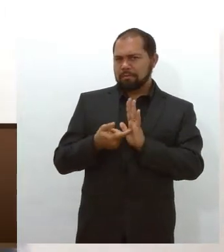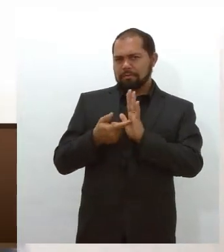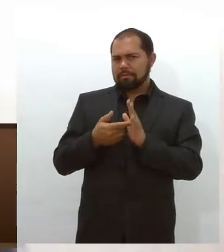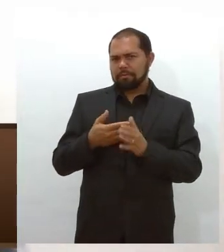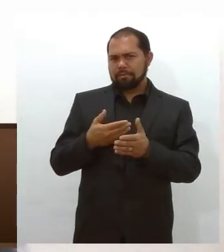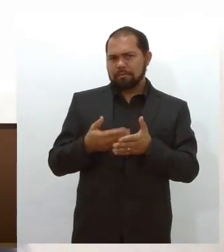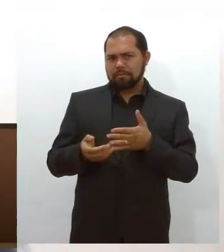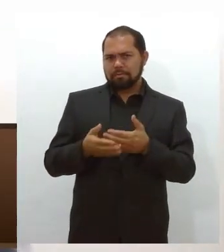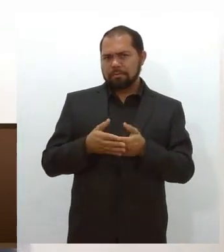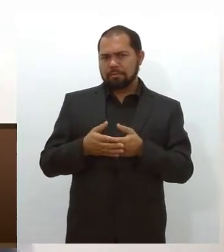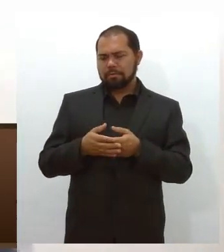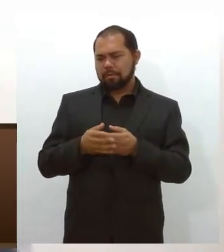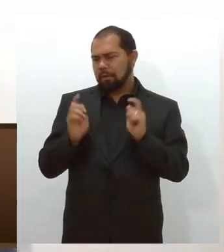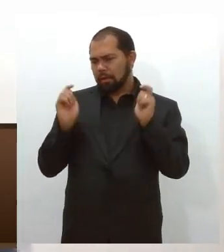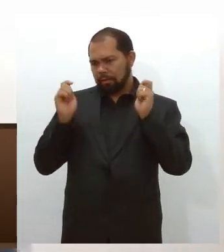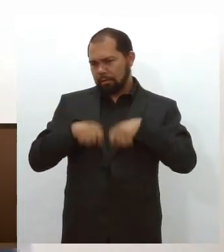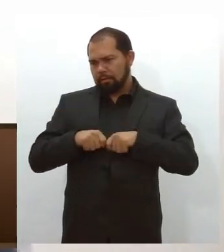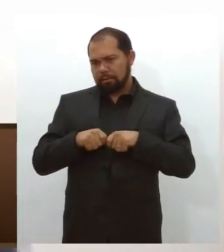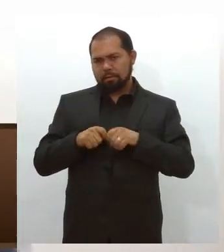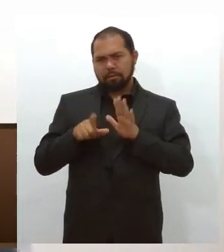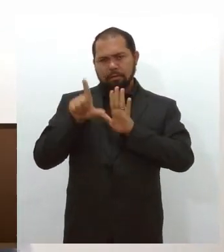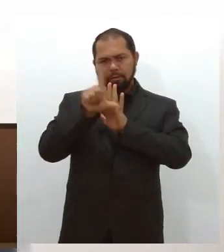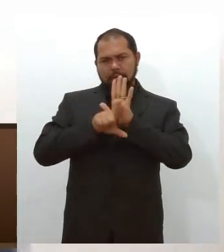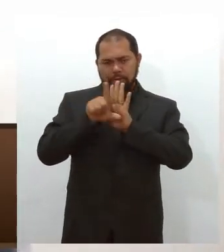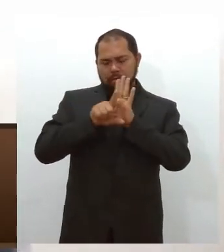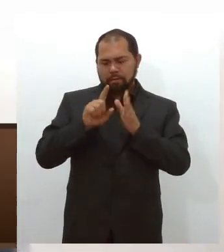possibilidade da legislação eleitoral e,